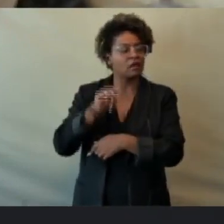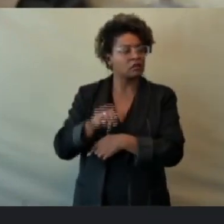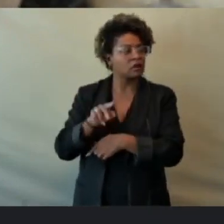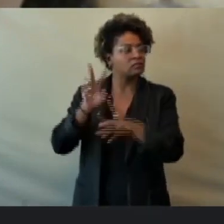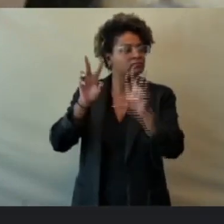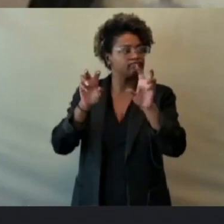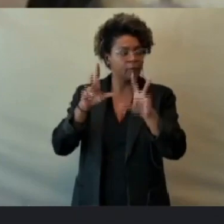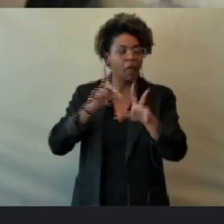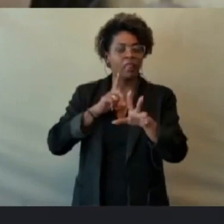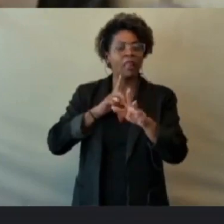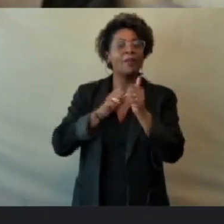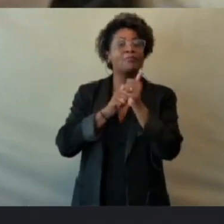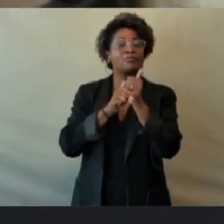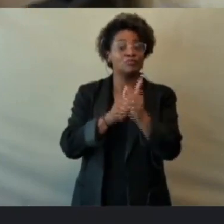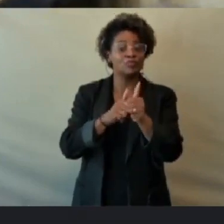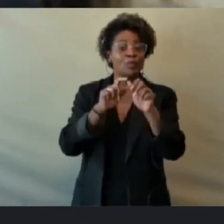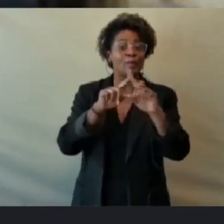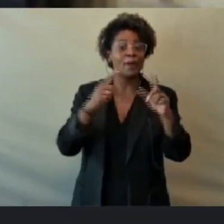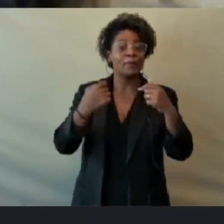clareza que eu acho que é importante